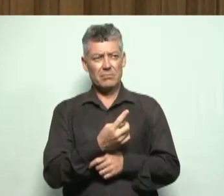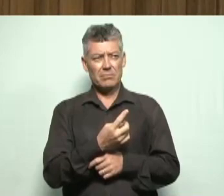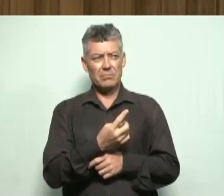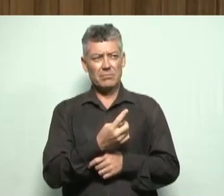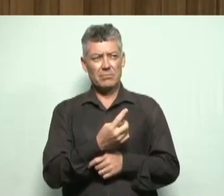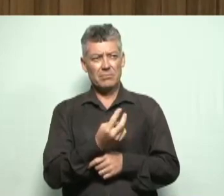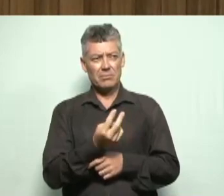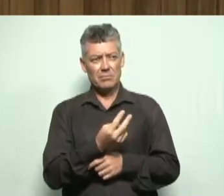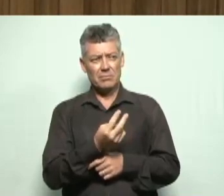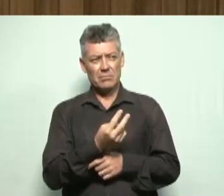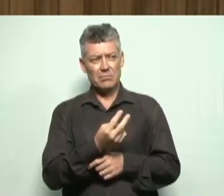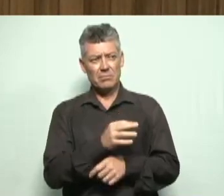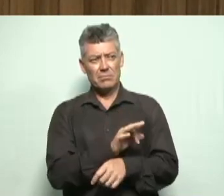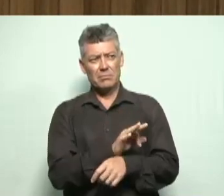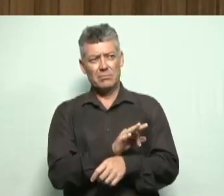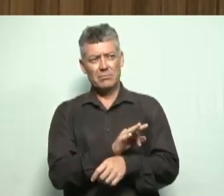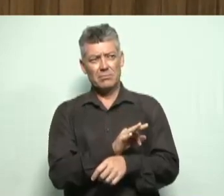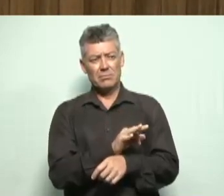1399, 1421 e 1422, Felipe Alves.